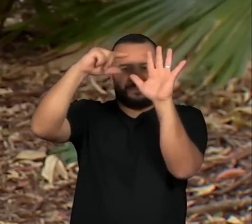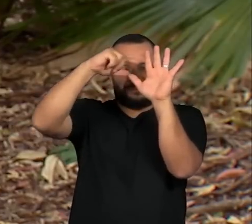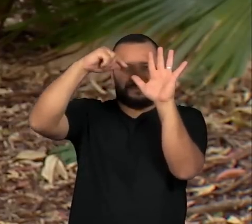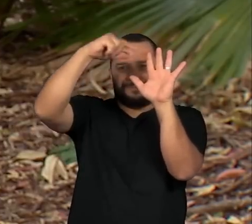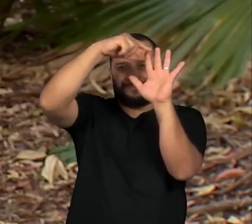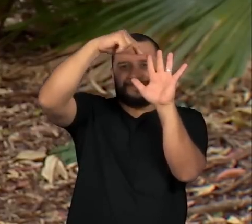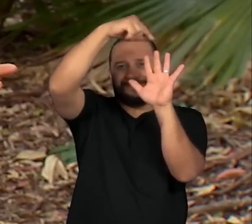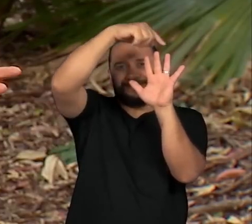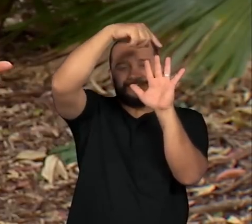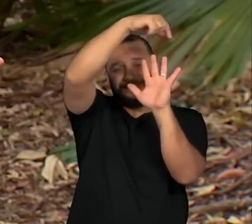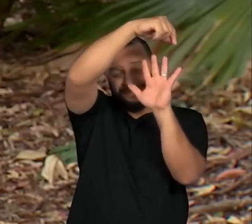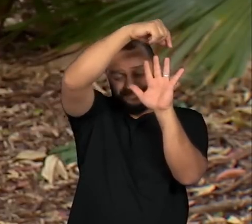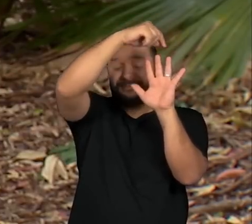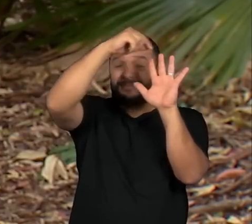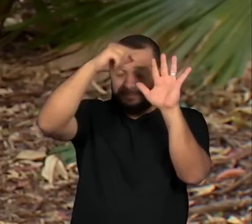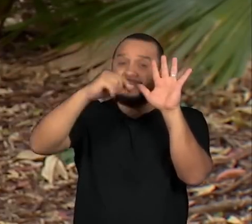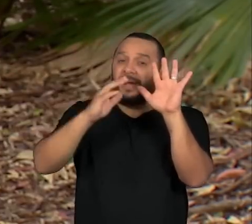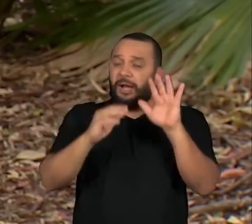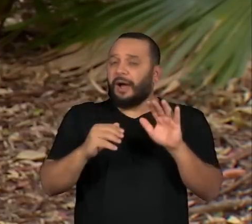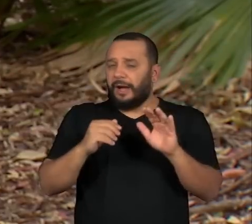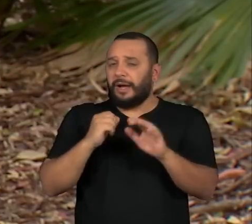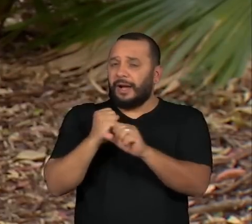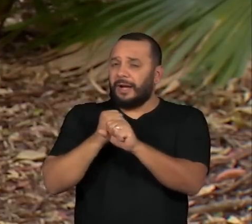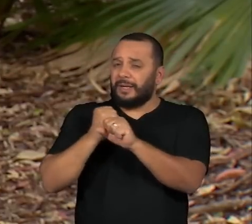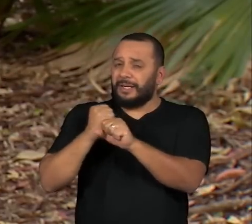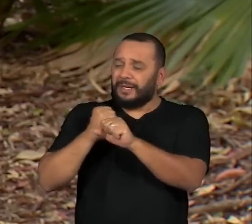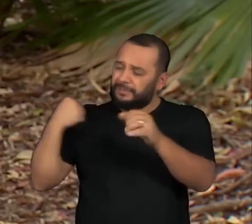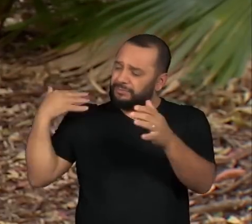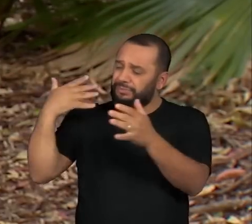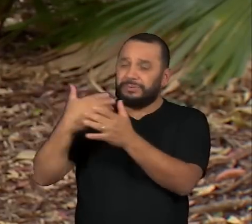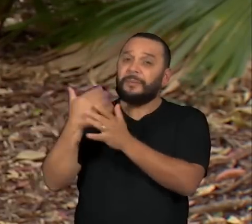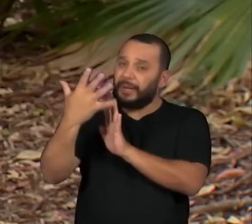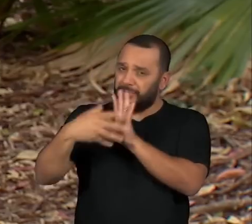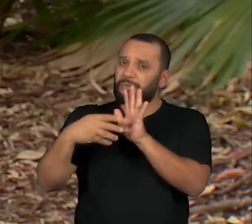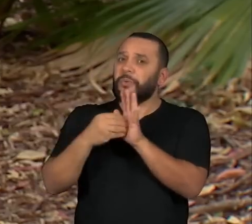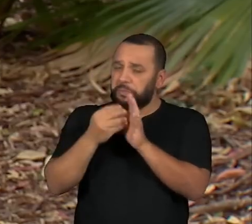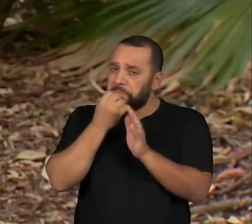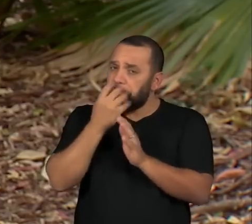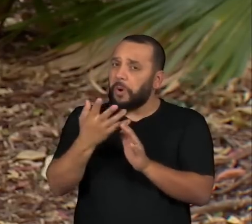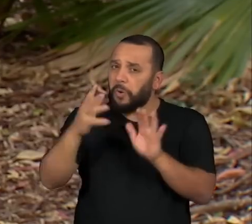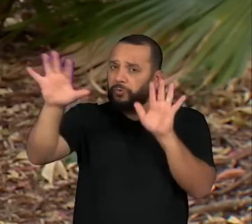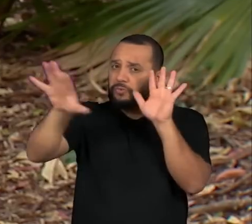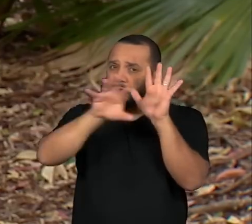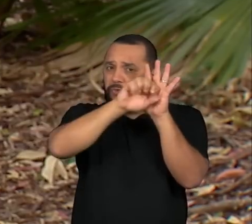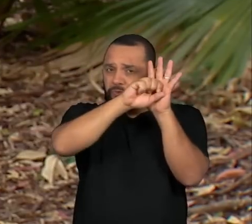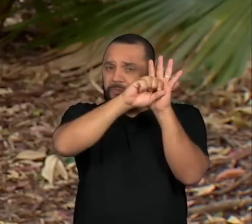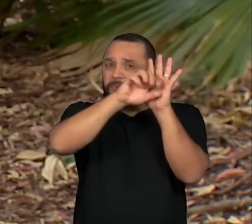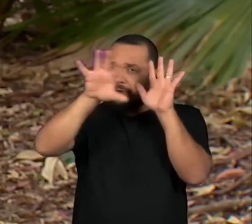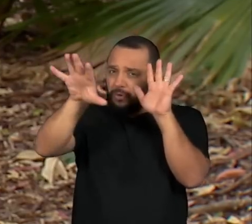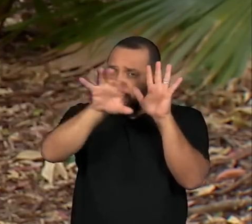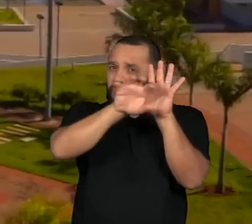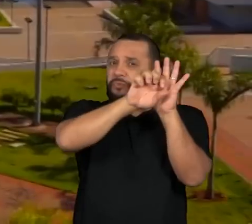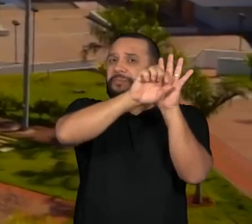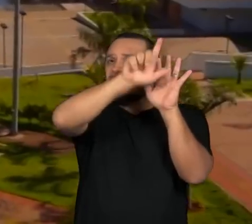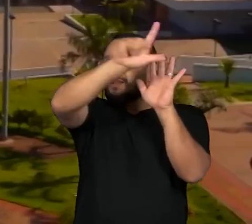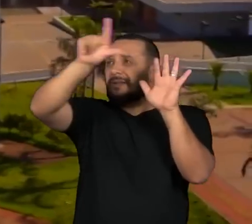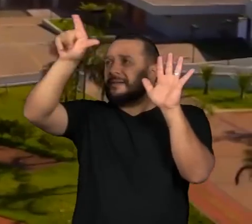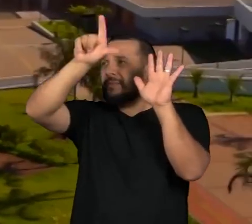de carbono. A Amazônia vinha fazendo isso com muita eficiência, mas a situação está mudando.